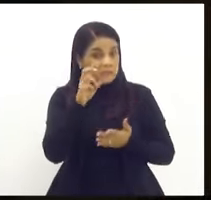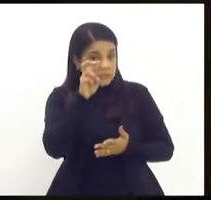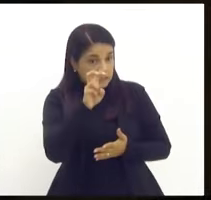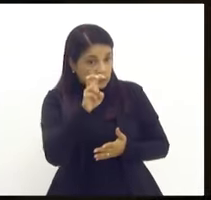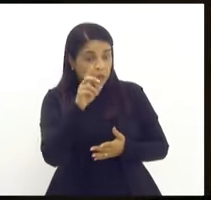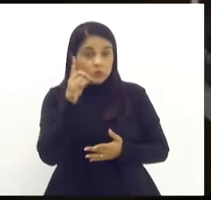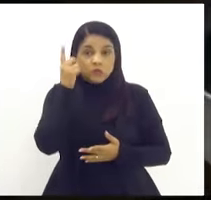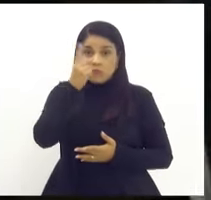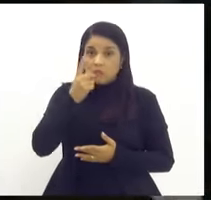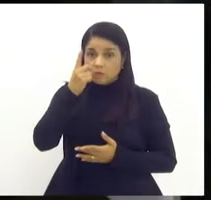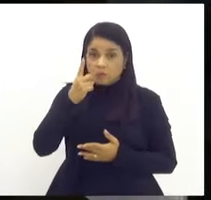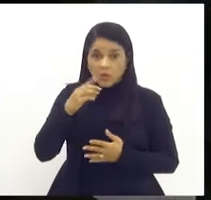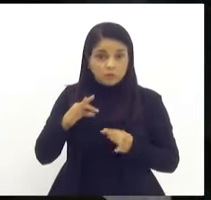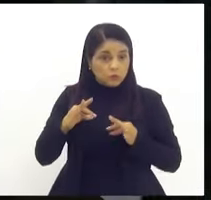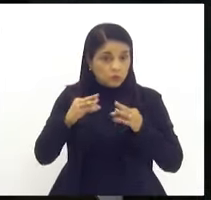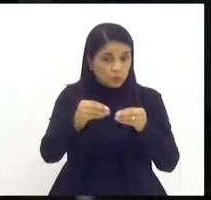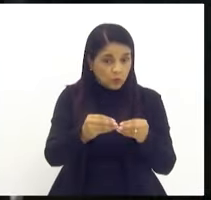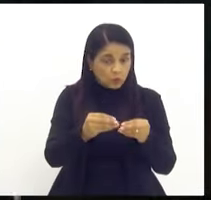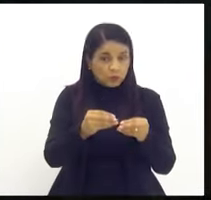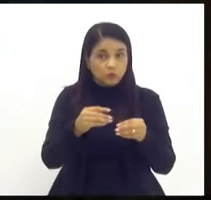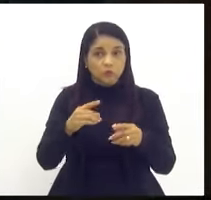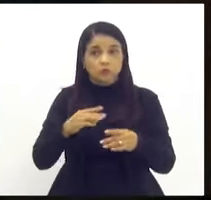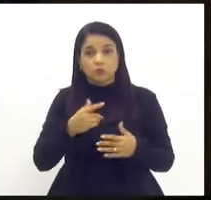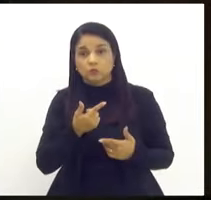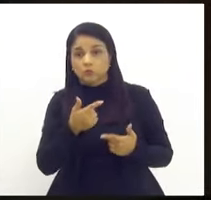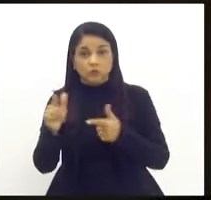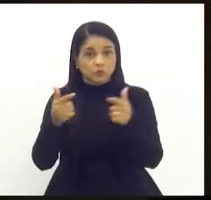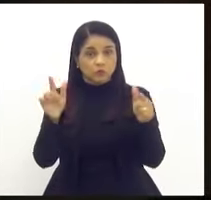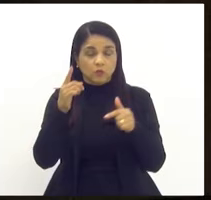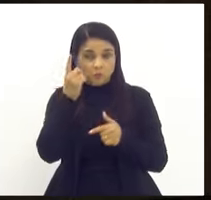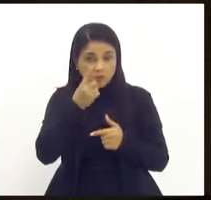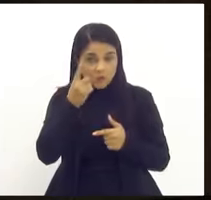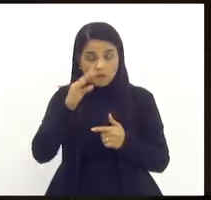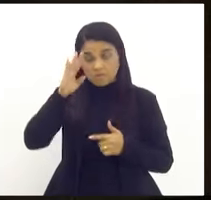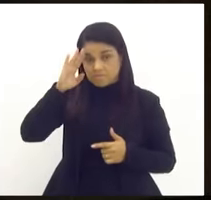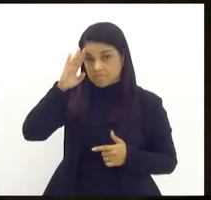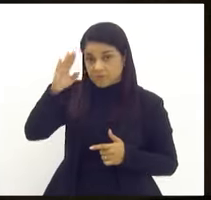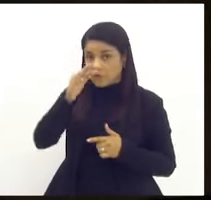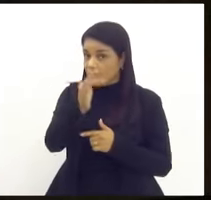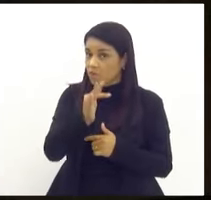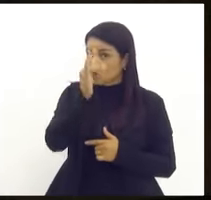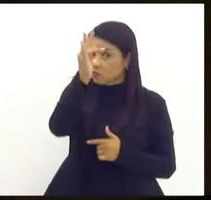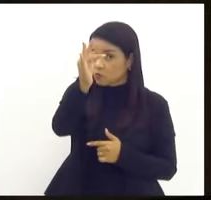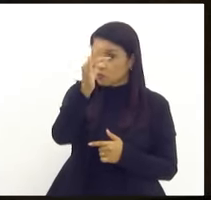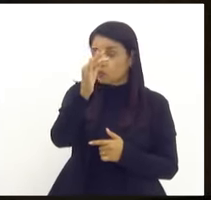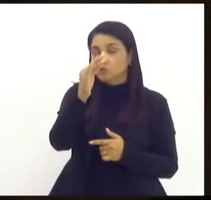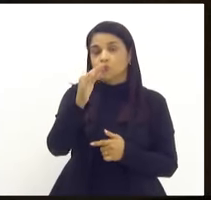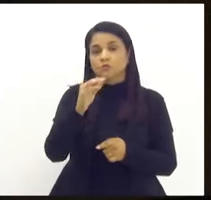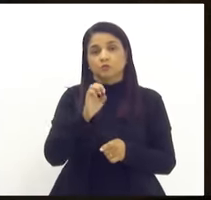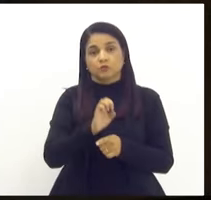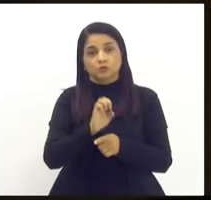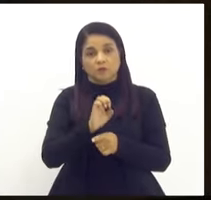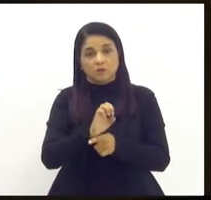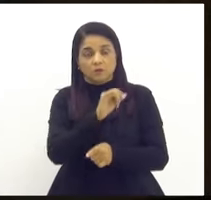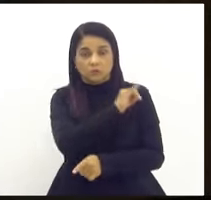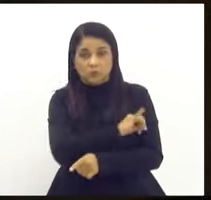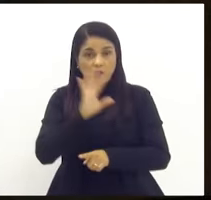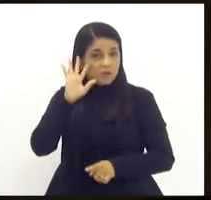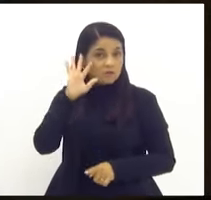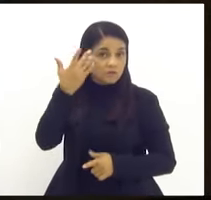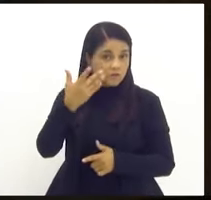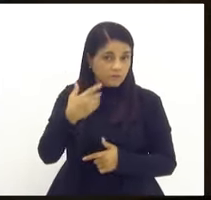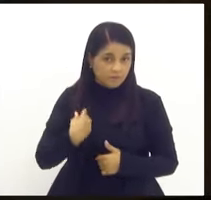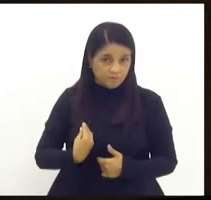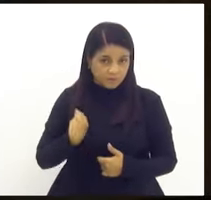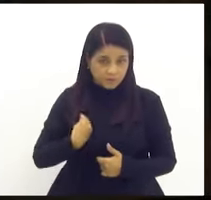TM com todos os outros deputados da casa é fundamental pro do do Rio de Janeiro porque se a gente conseguir